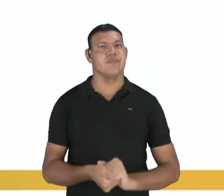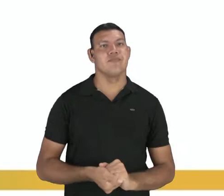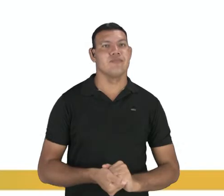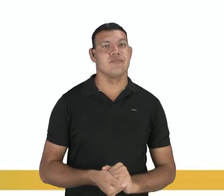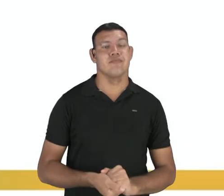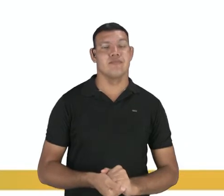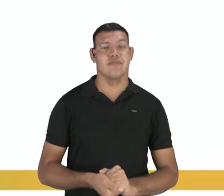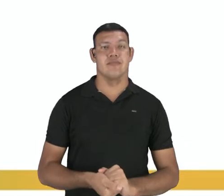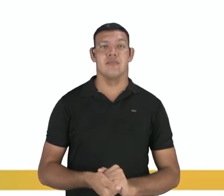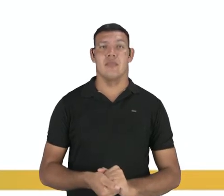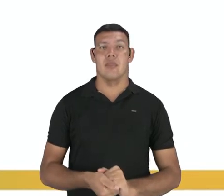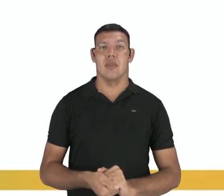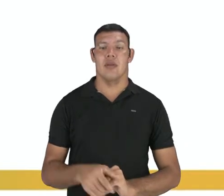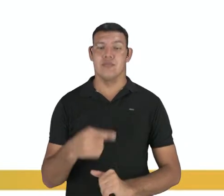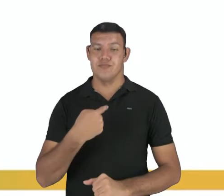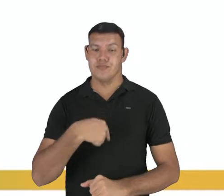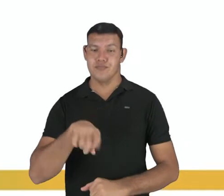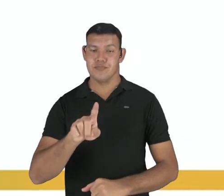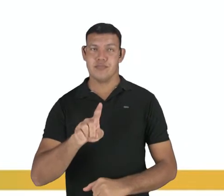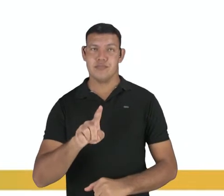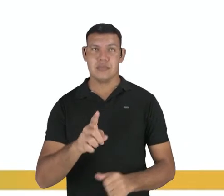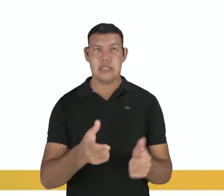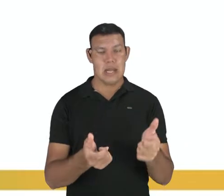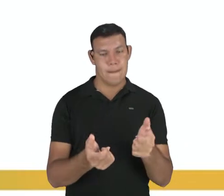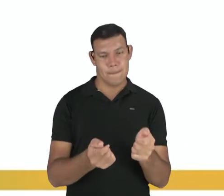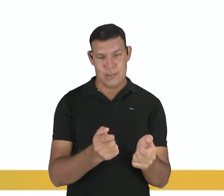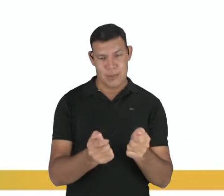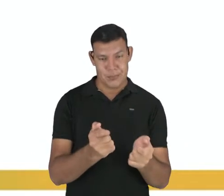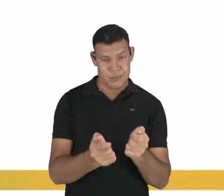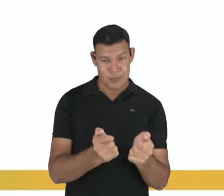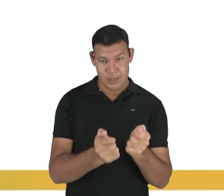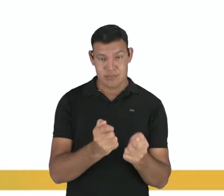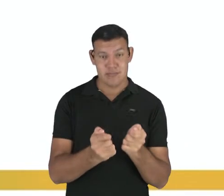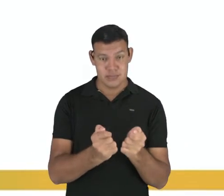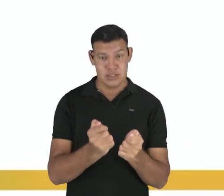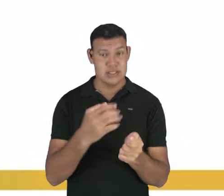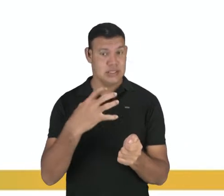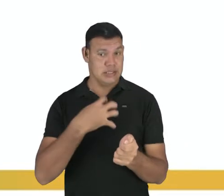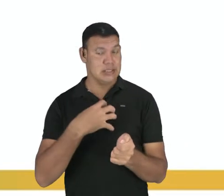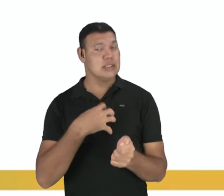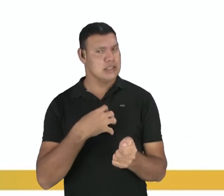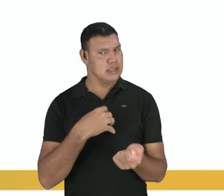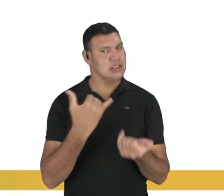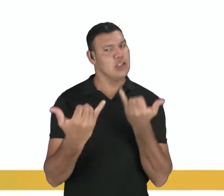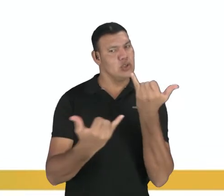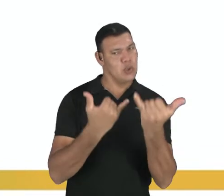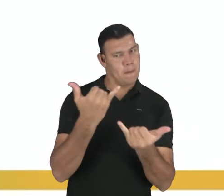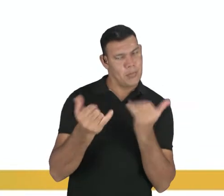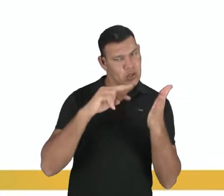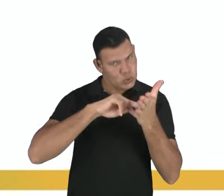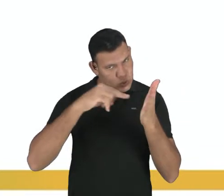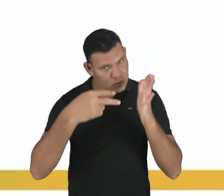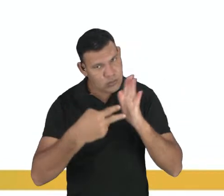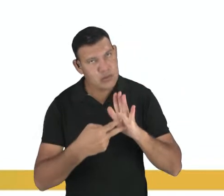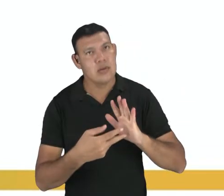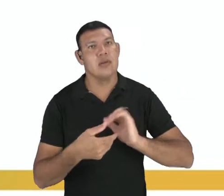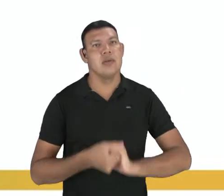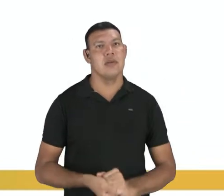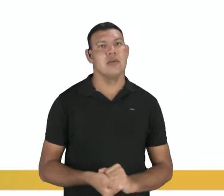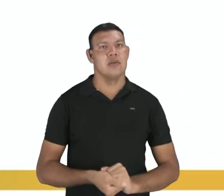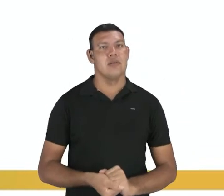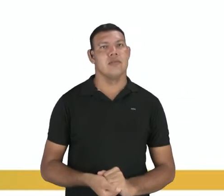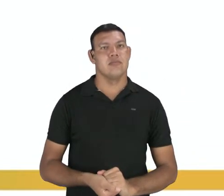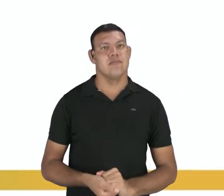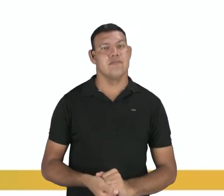Vou jogar videogame. Aí o sentido do jogar está no sentido de entretenimento, né? Brincadeira. Vou